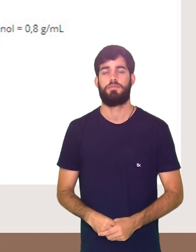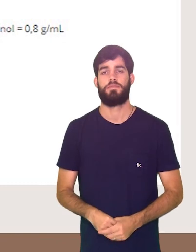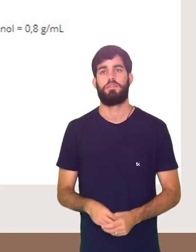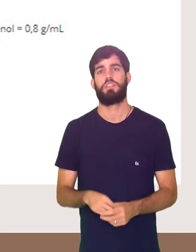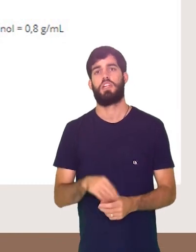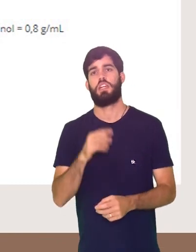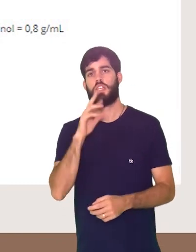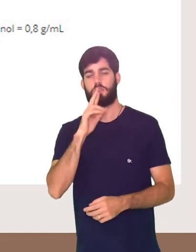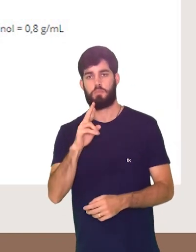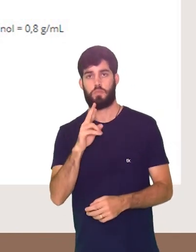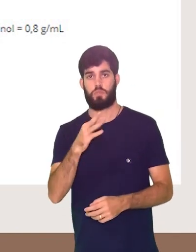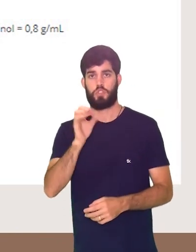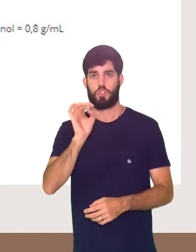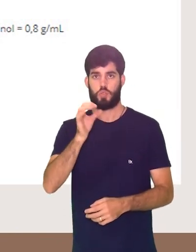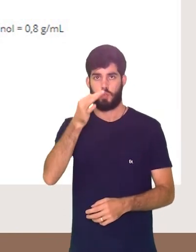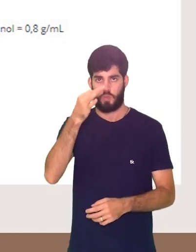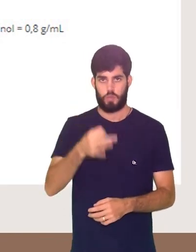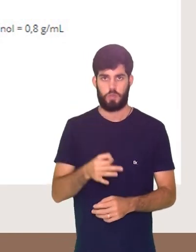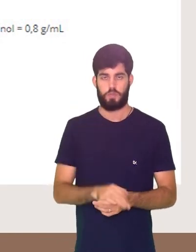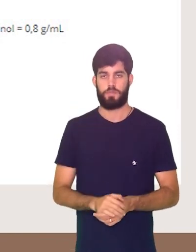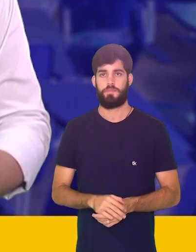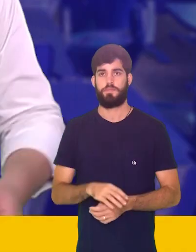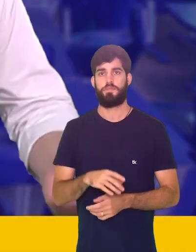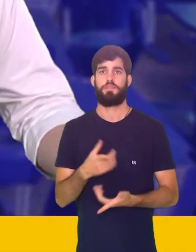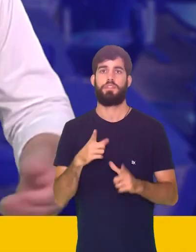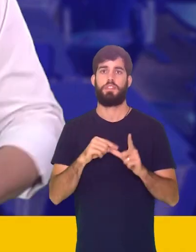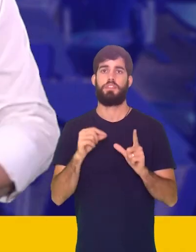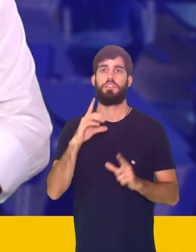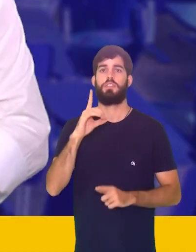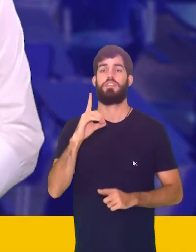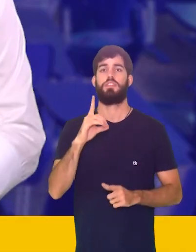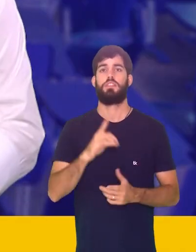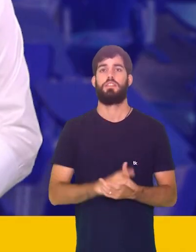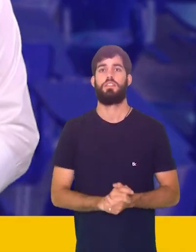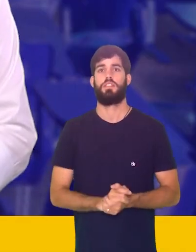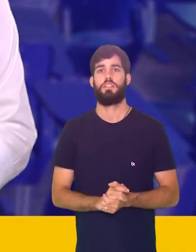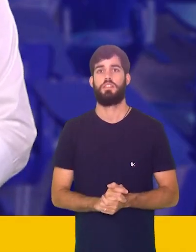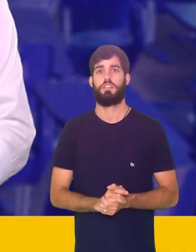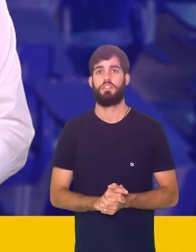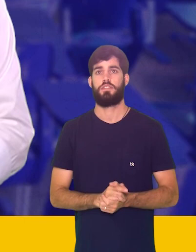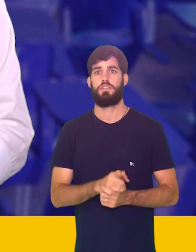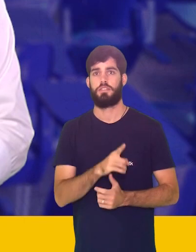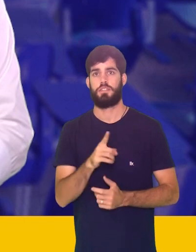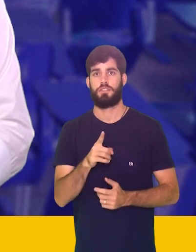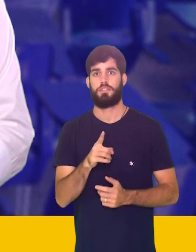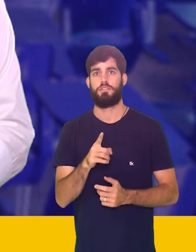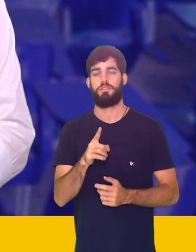corretas, ela fica a letra D de dado. Fica ligado